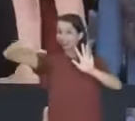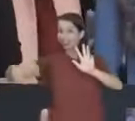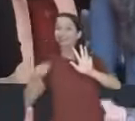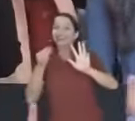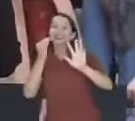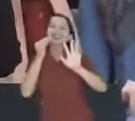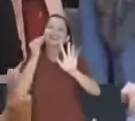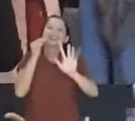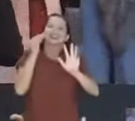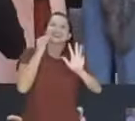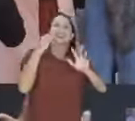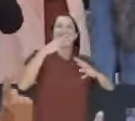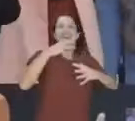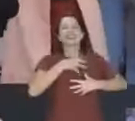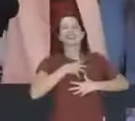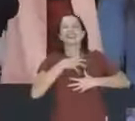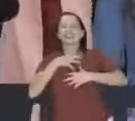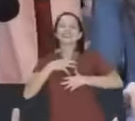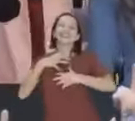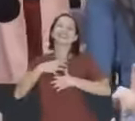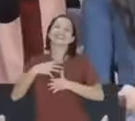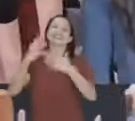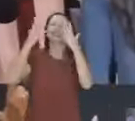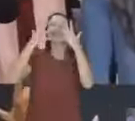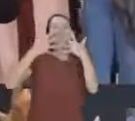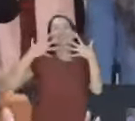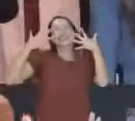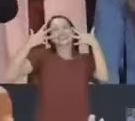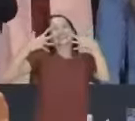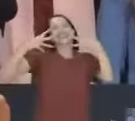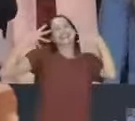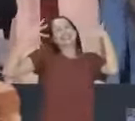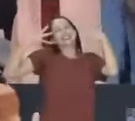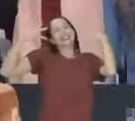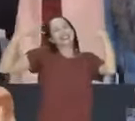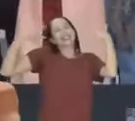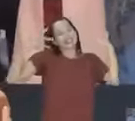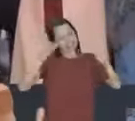Oportunidade para sorrir e brilhar nossa